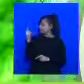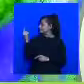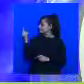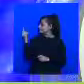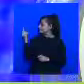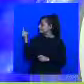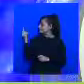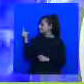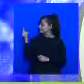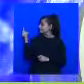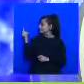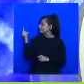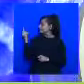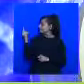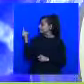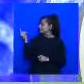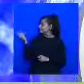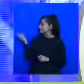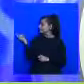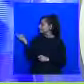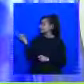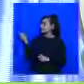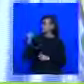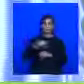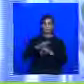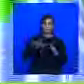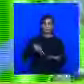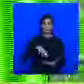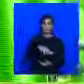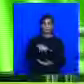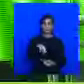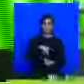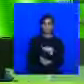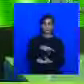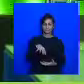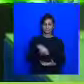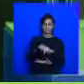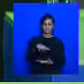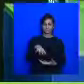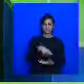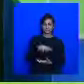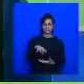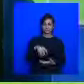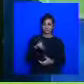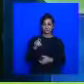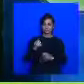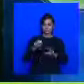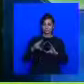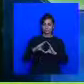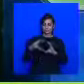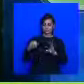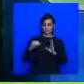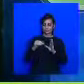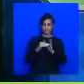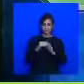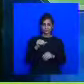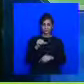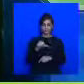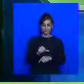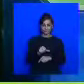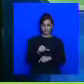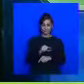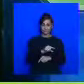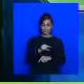Bola posicionada, valendo. Globo recarregado, embaralhando. 10 bolas numeradas de 0 a